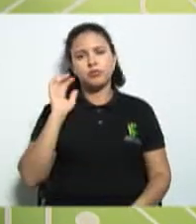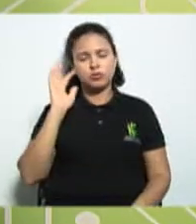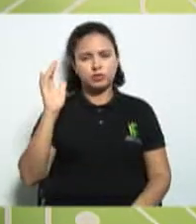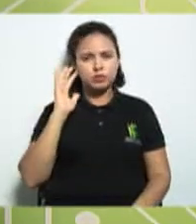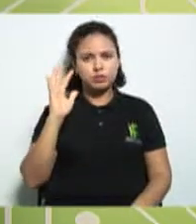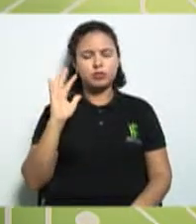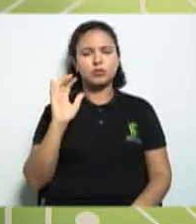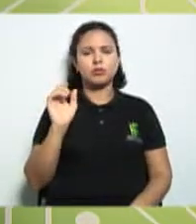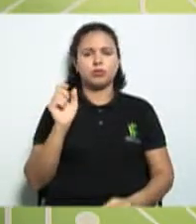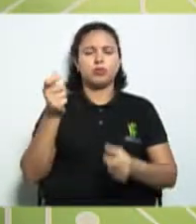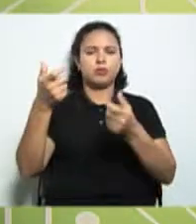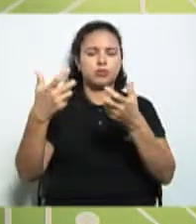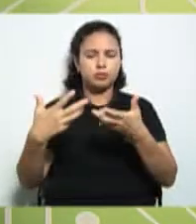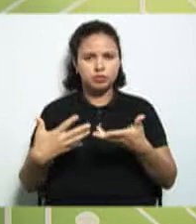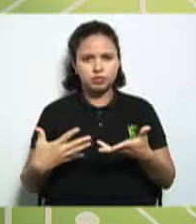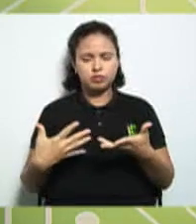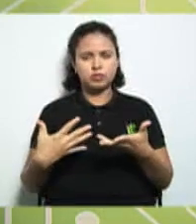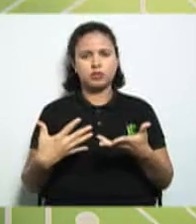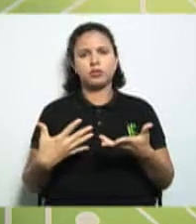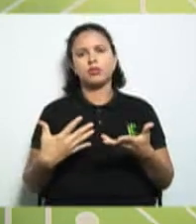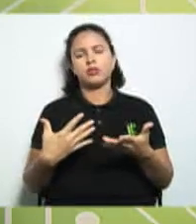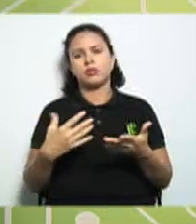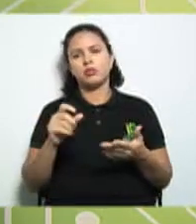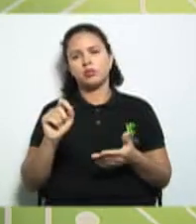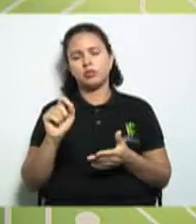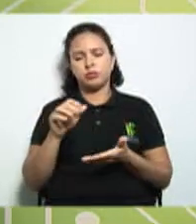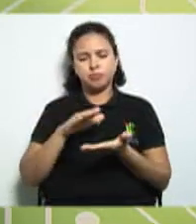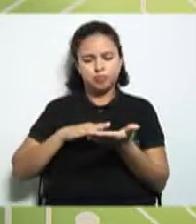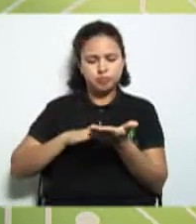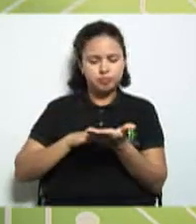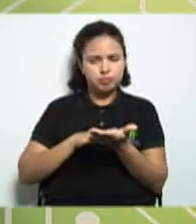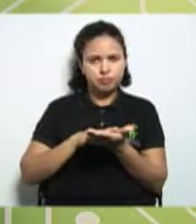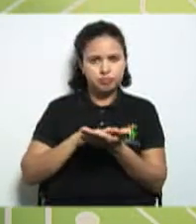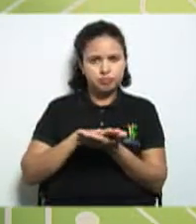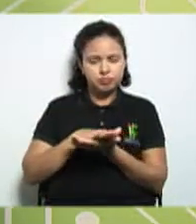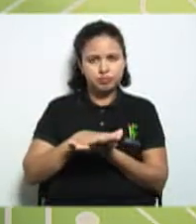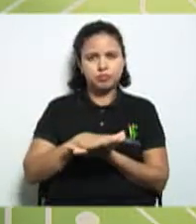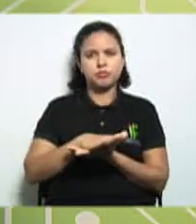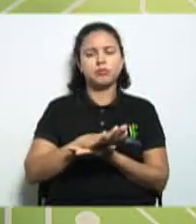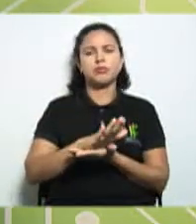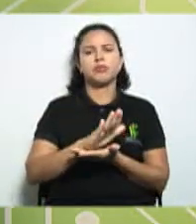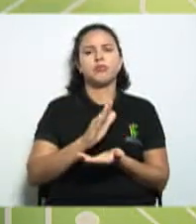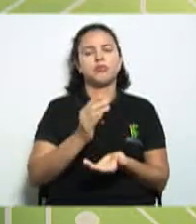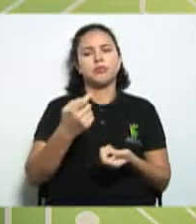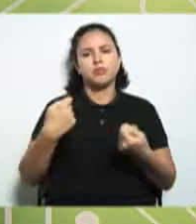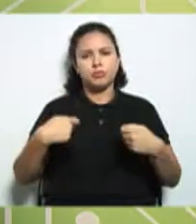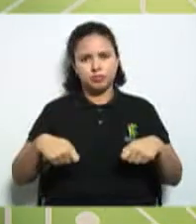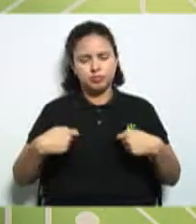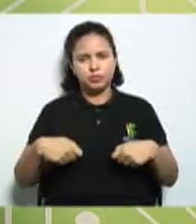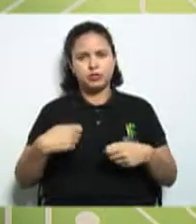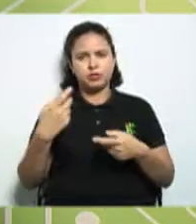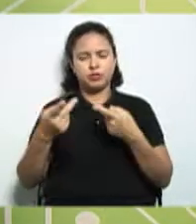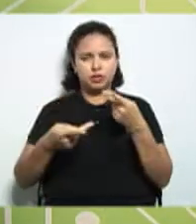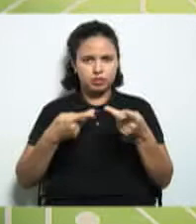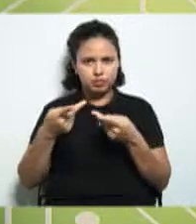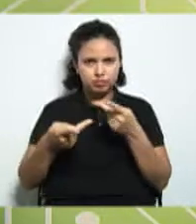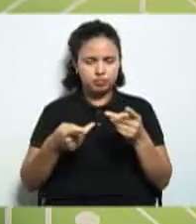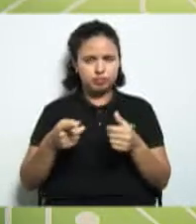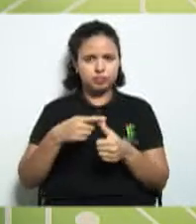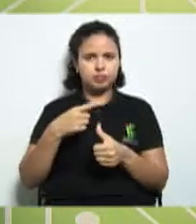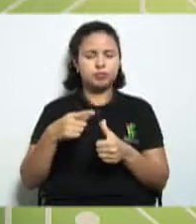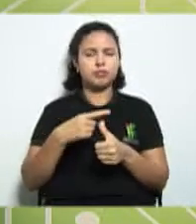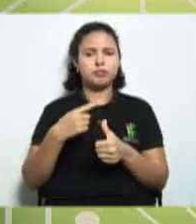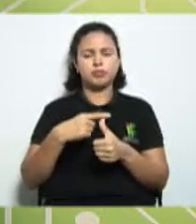termo cunhar, que é quando você imprime, né? Dá aquele sentido. Então, falou a primeira vez,